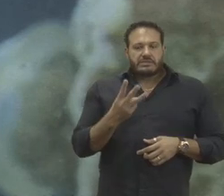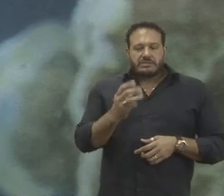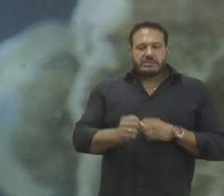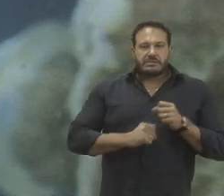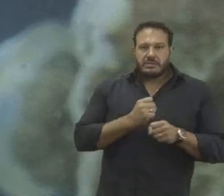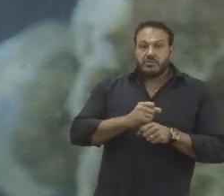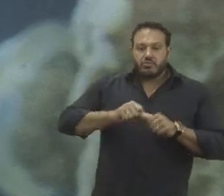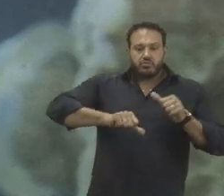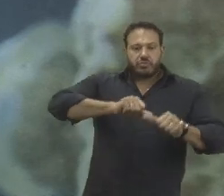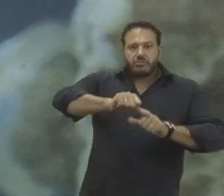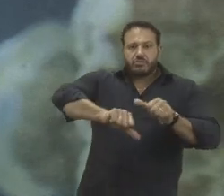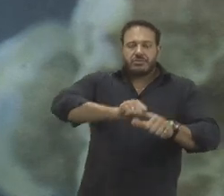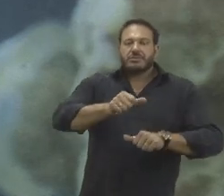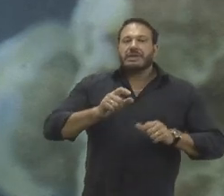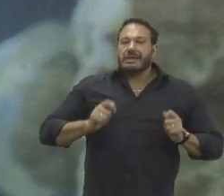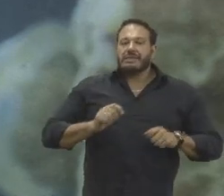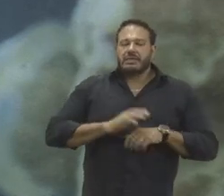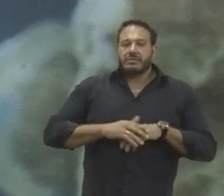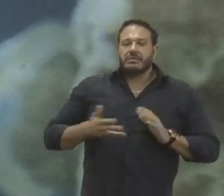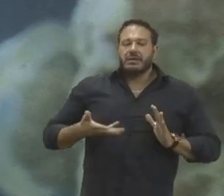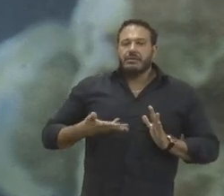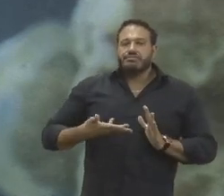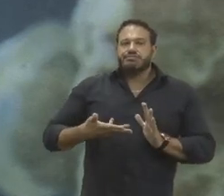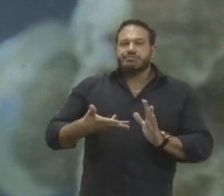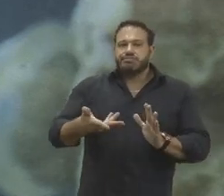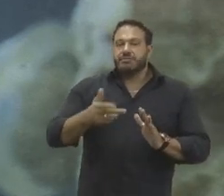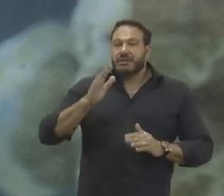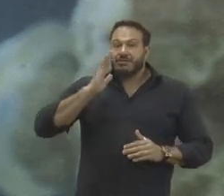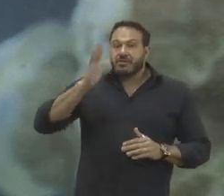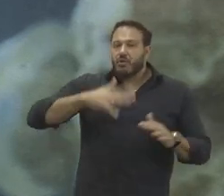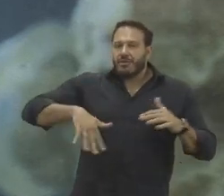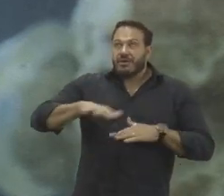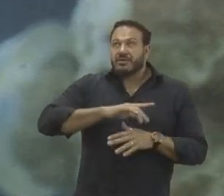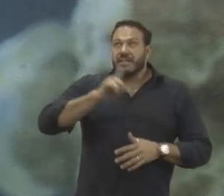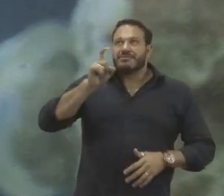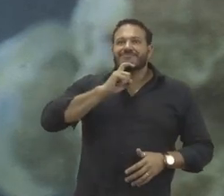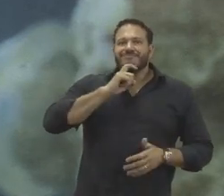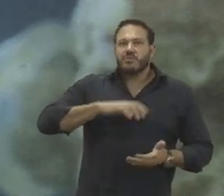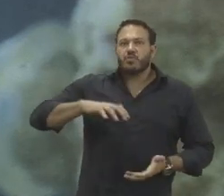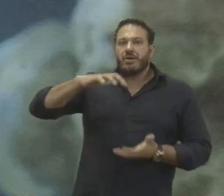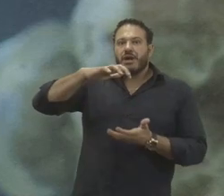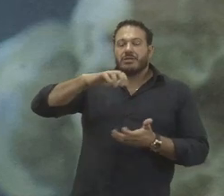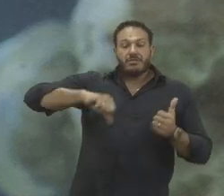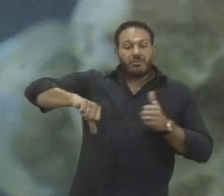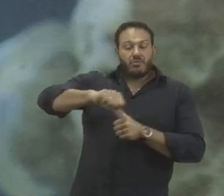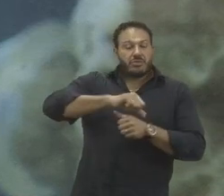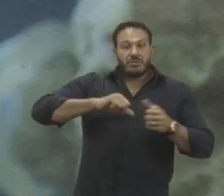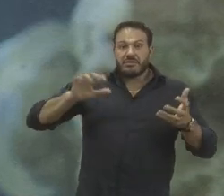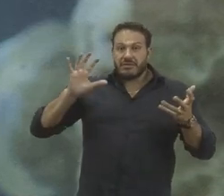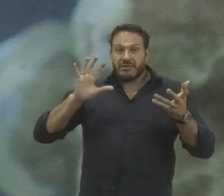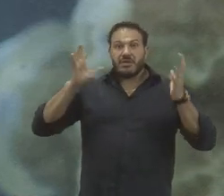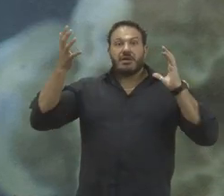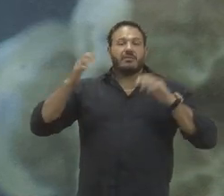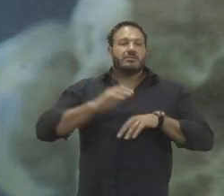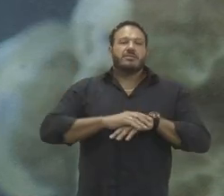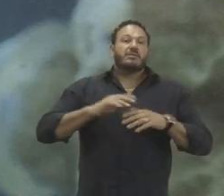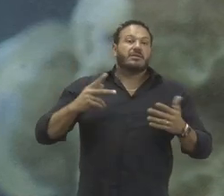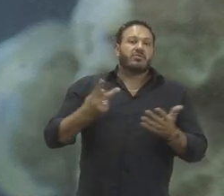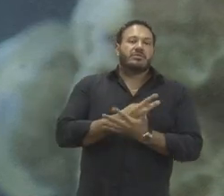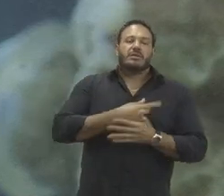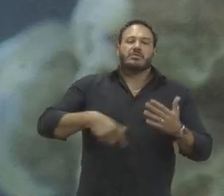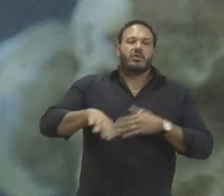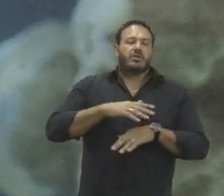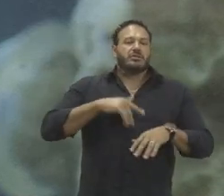e e a tendência é que isso se acelere especialmente no Ártico onde a mudança climática provoca a uma